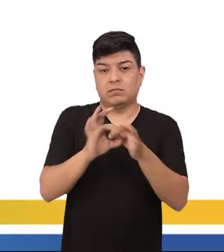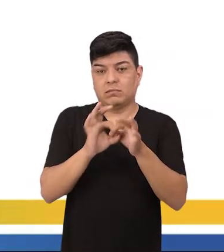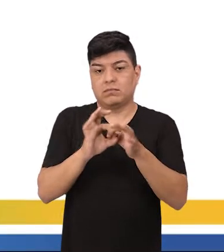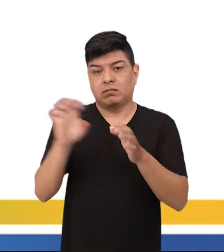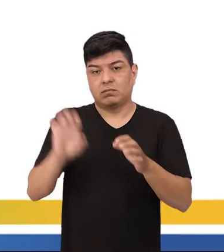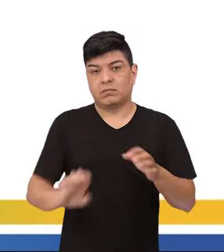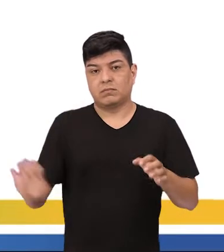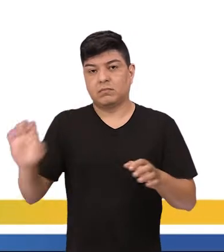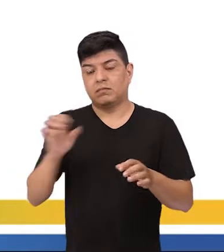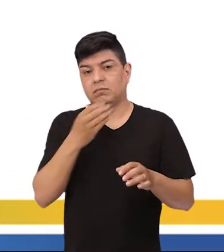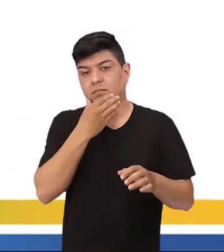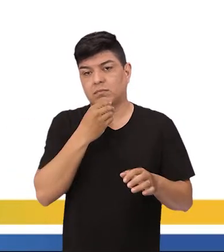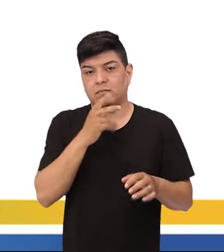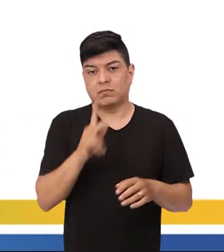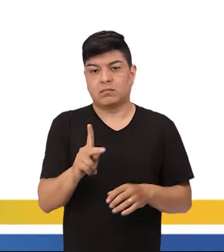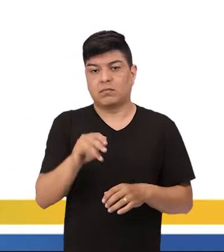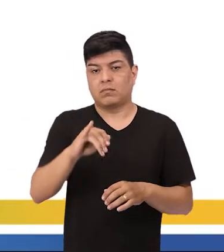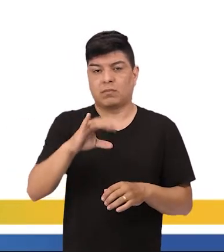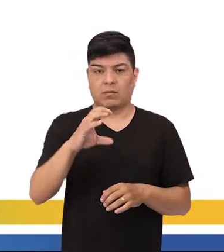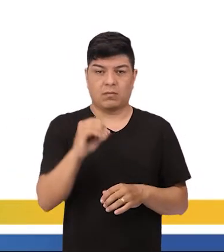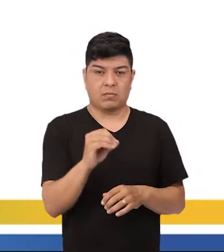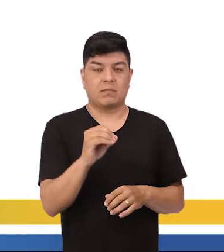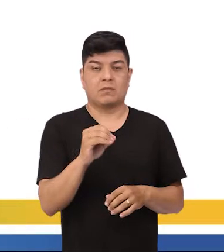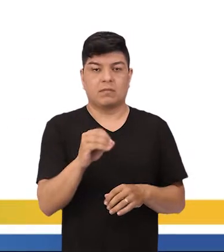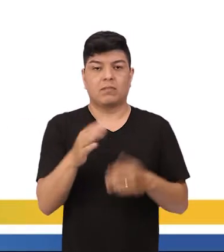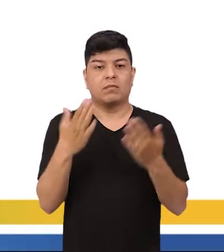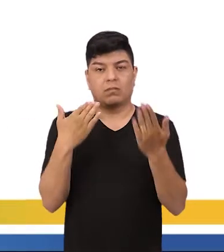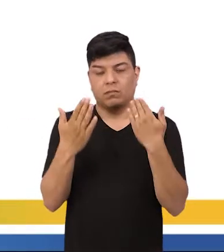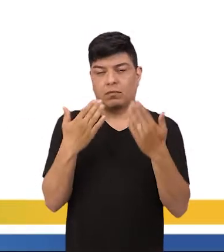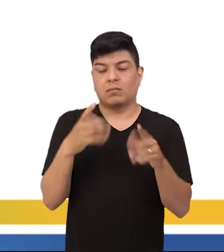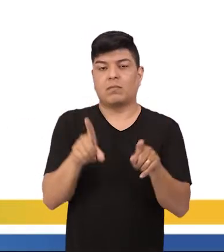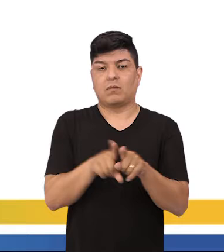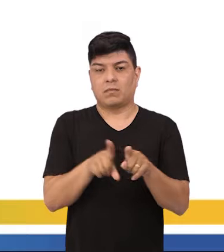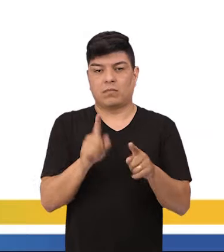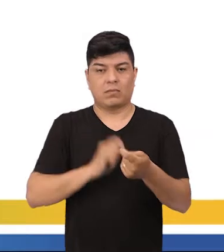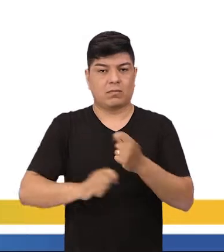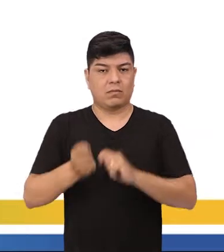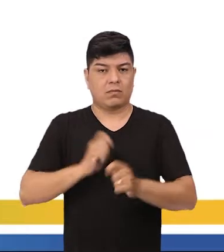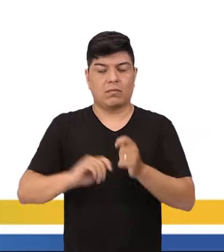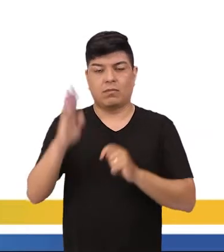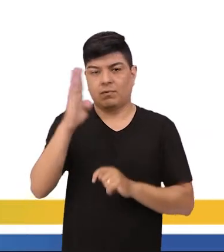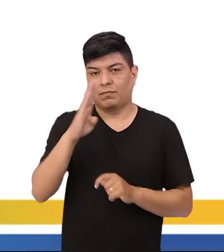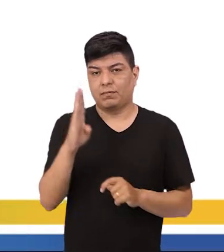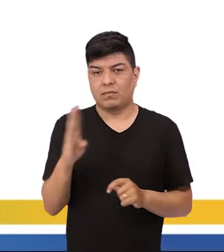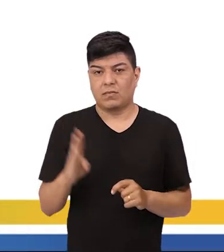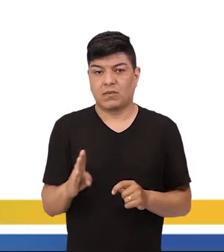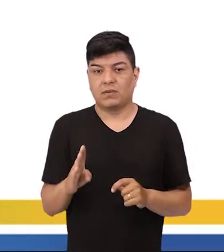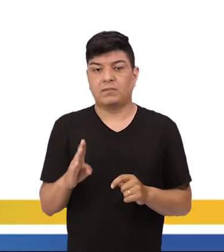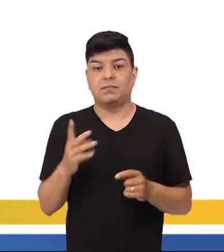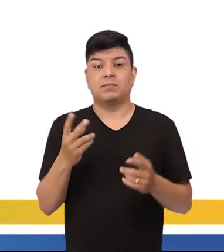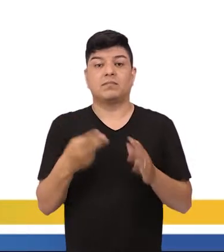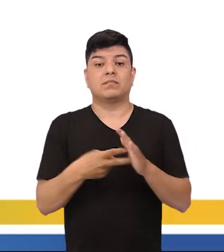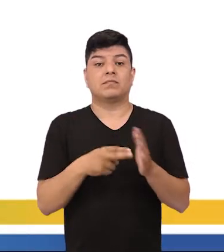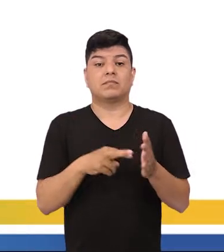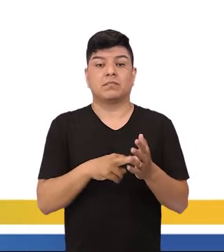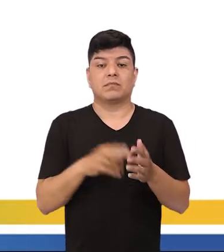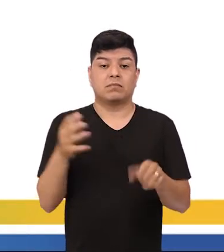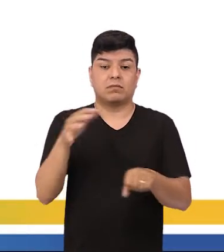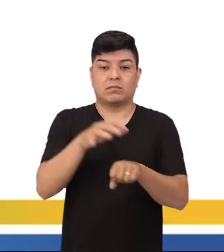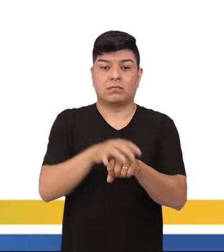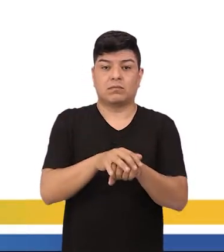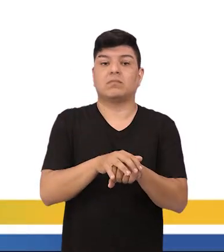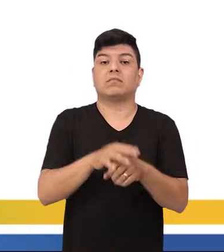muito conhecido, chamado Caio Prado Júnior, né, que ele discute essa questão econômica do Brasil, ele diz que o sentido da colonização